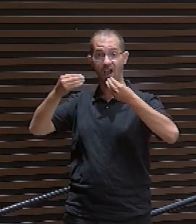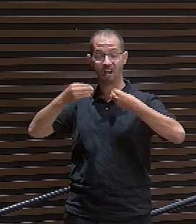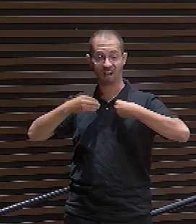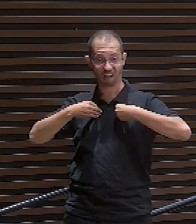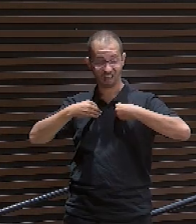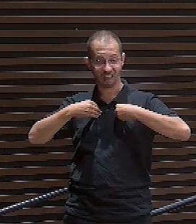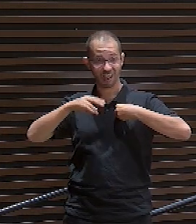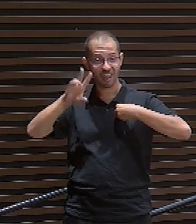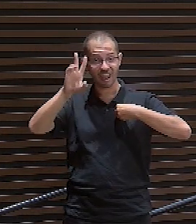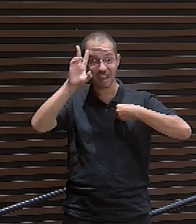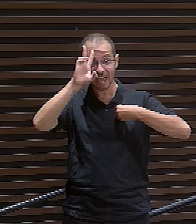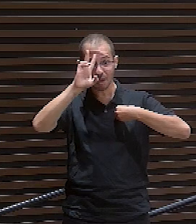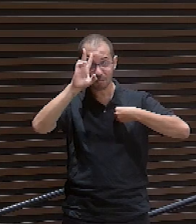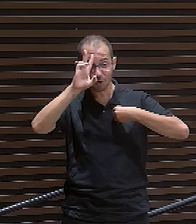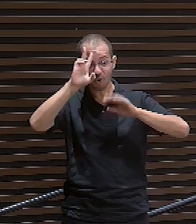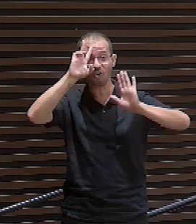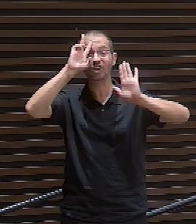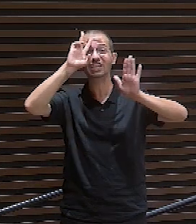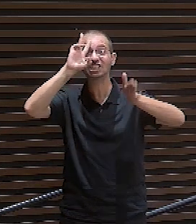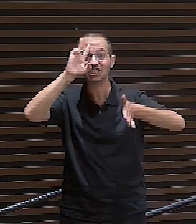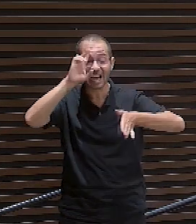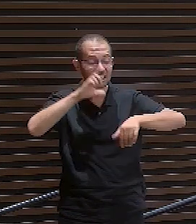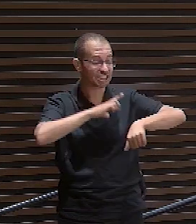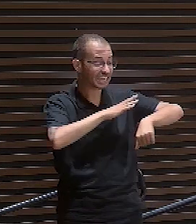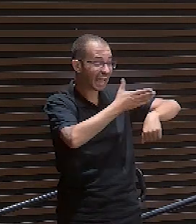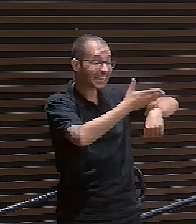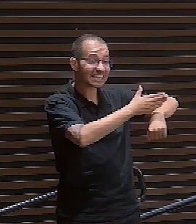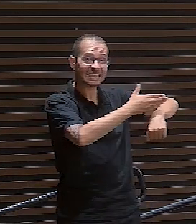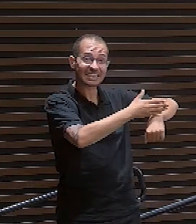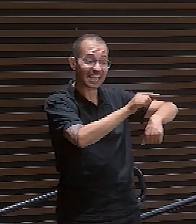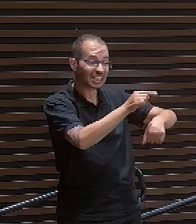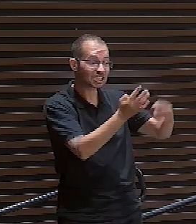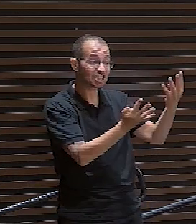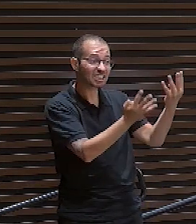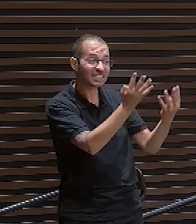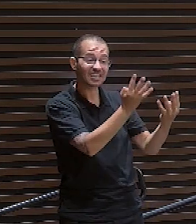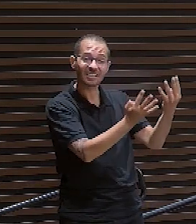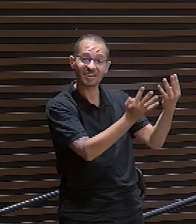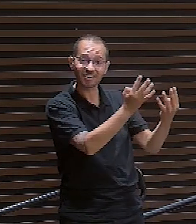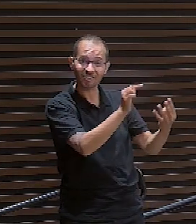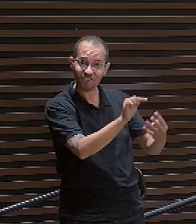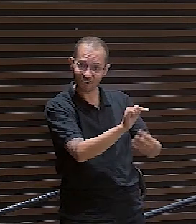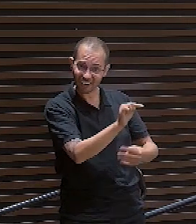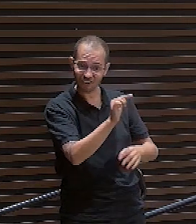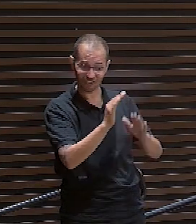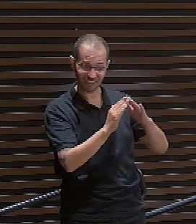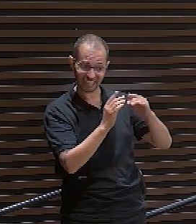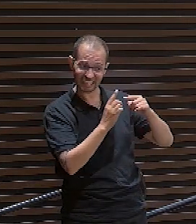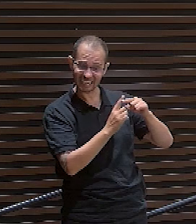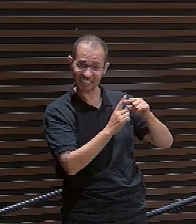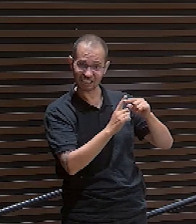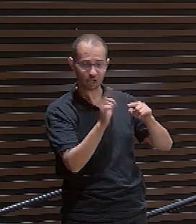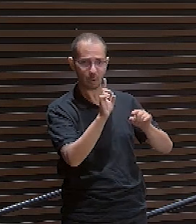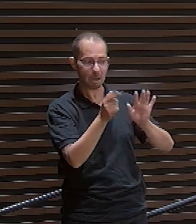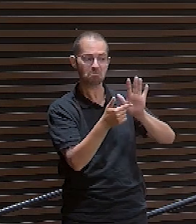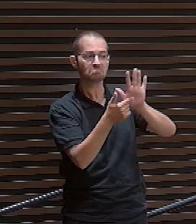lembrou-se que tinha um ensaio do coral da igreja. Não era uma